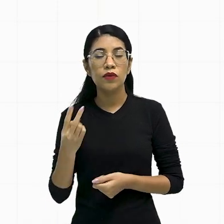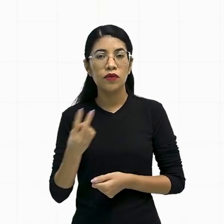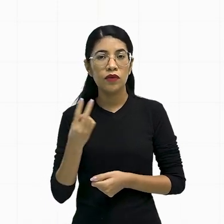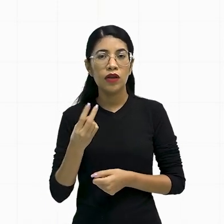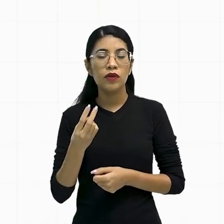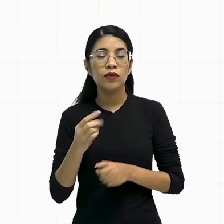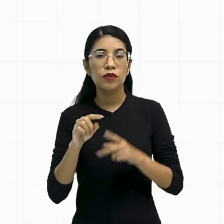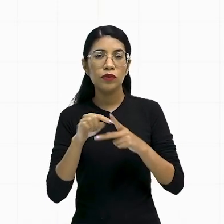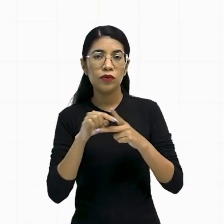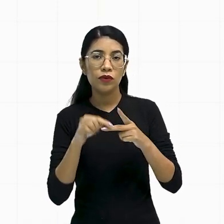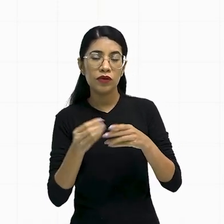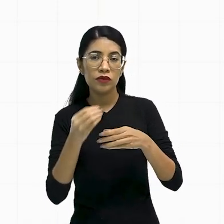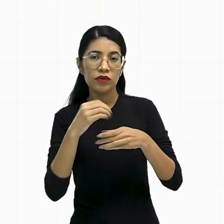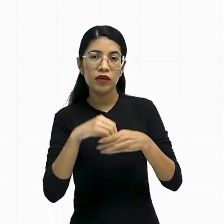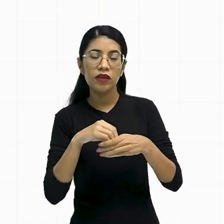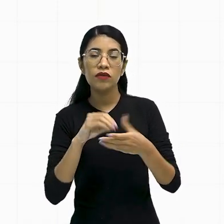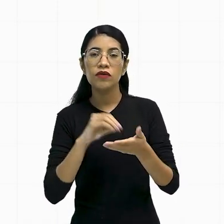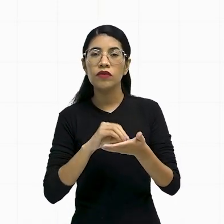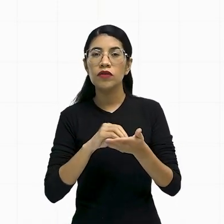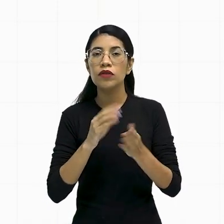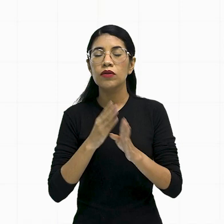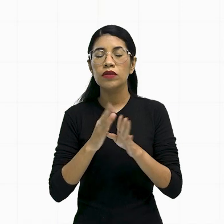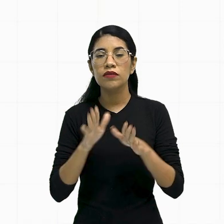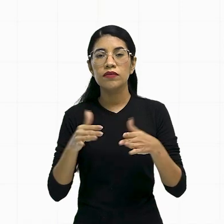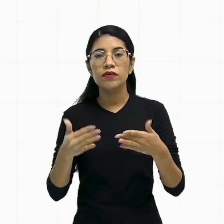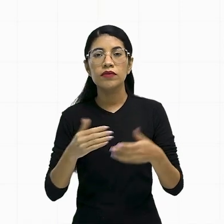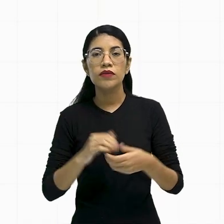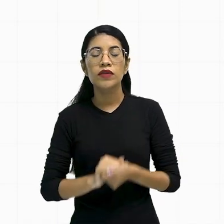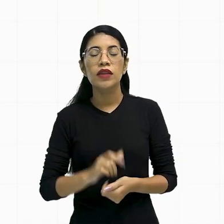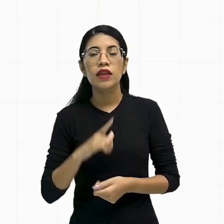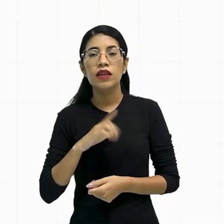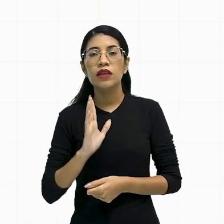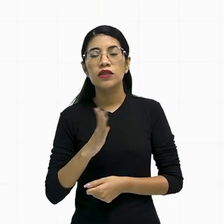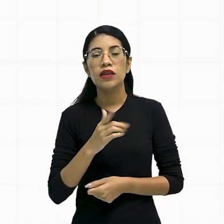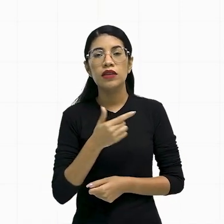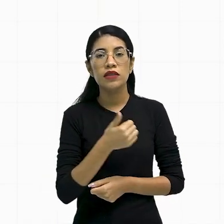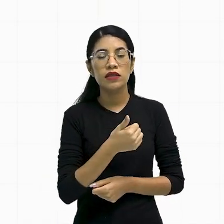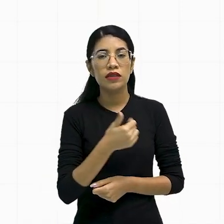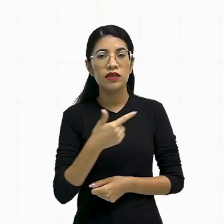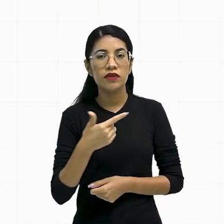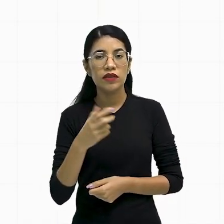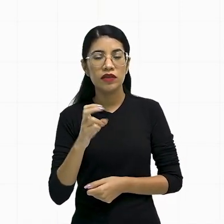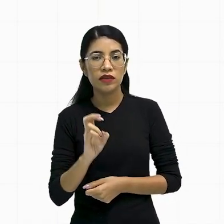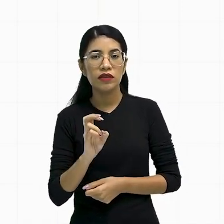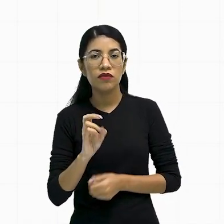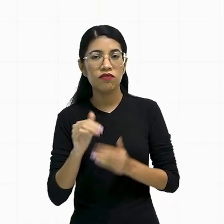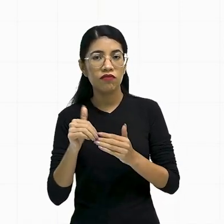ângulo interno aqui que está faltando? Se eu já tenho 125 ali na parte de fora, né?